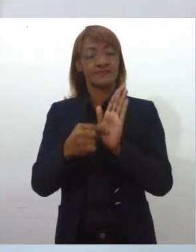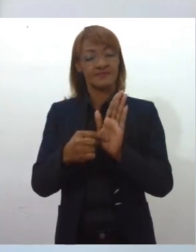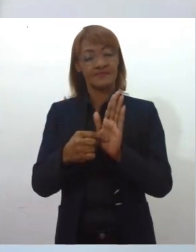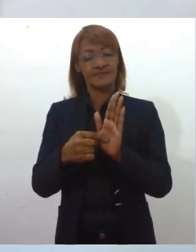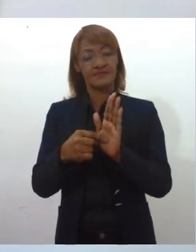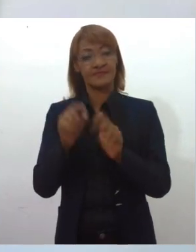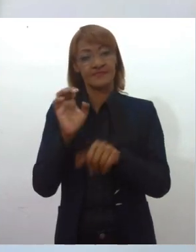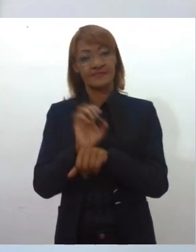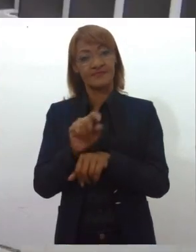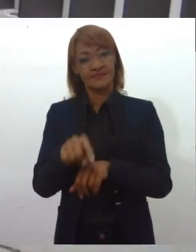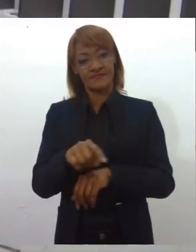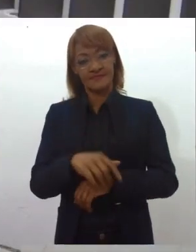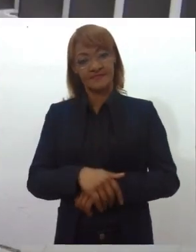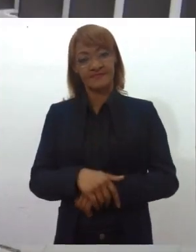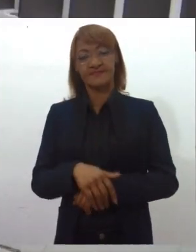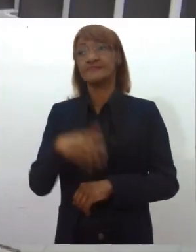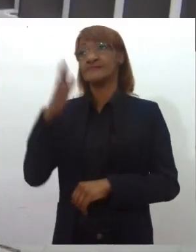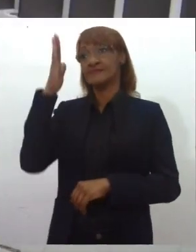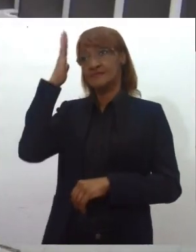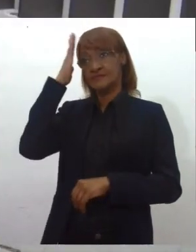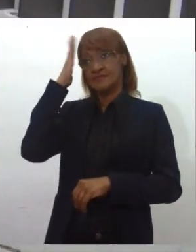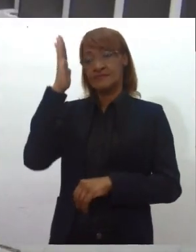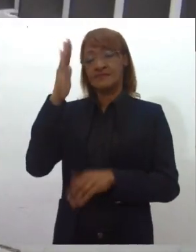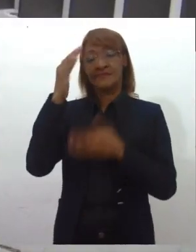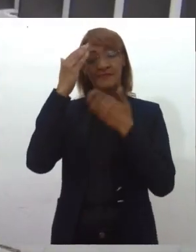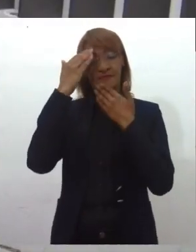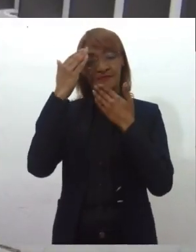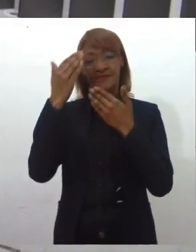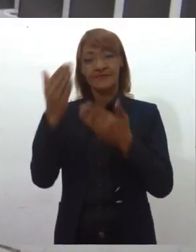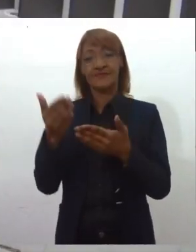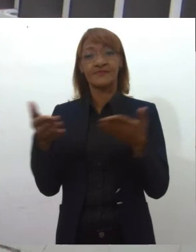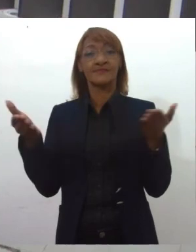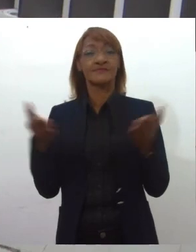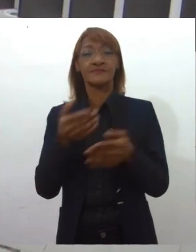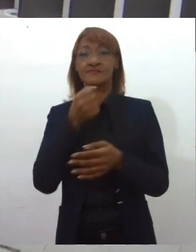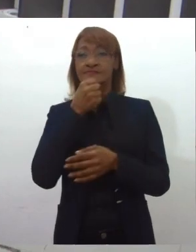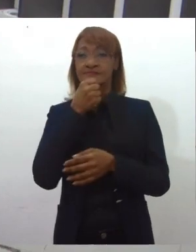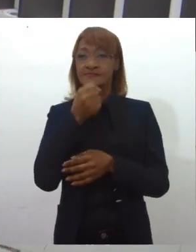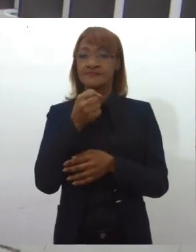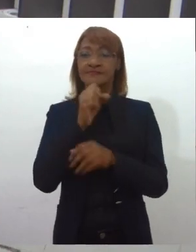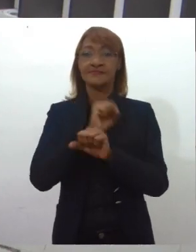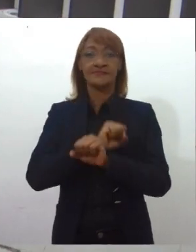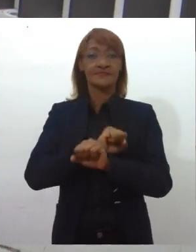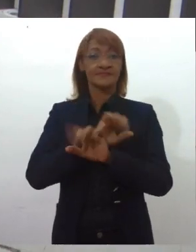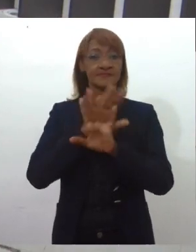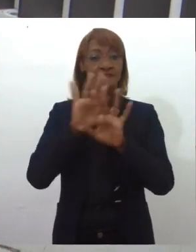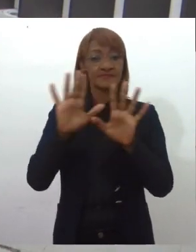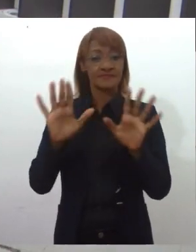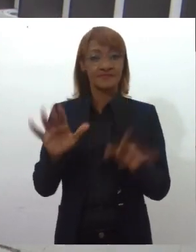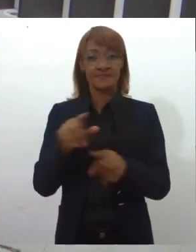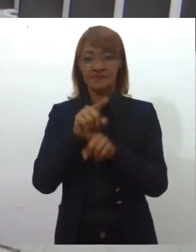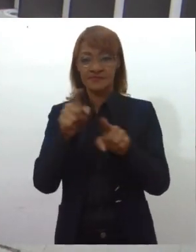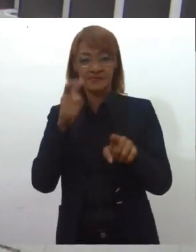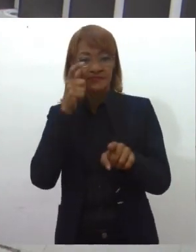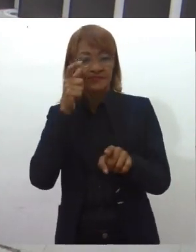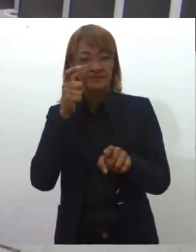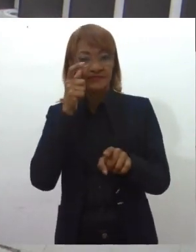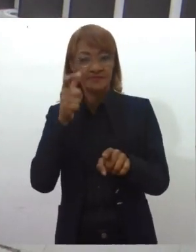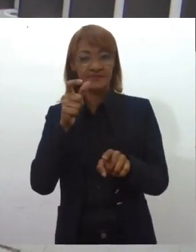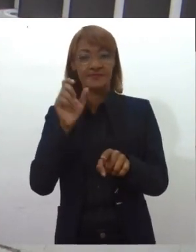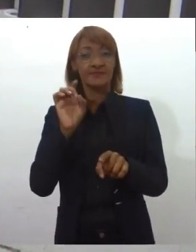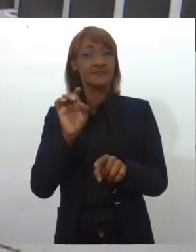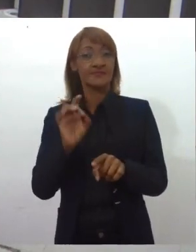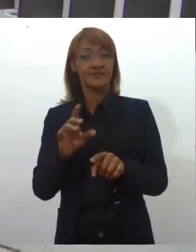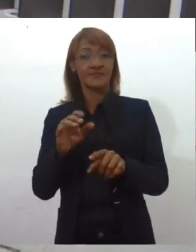Estado. Entendi. Flávia, muito obrigada pela sua participação em nosso jornal, tá? Por esses esclarecimentos. Quem tiver interesse é só entrar em contato com a